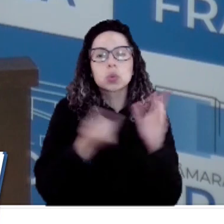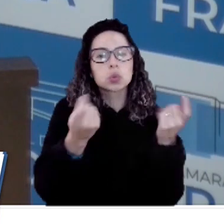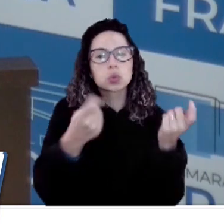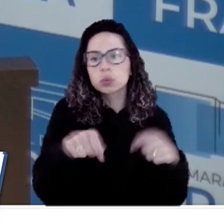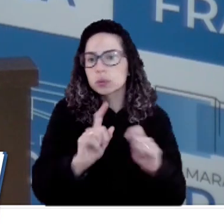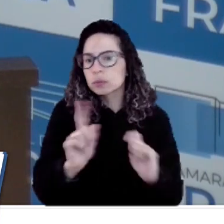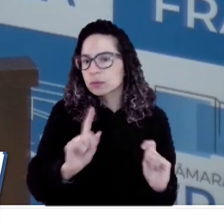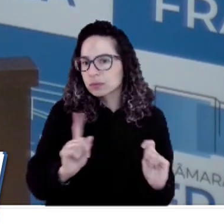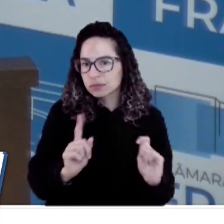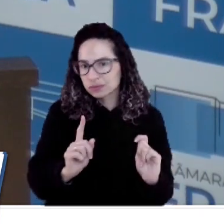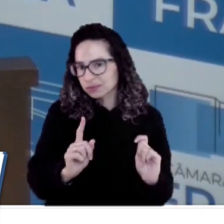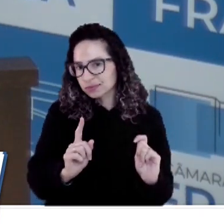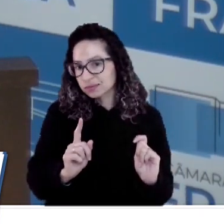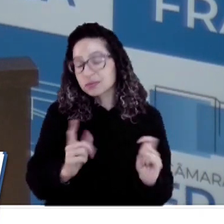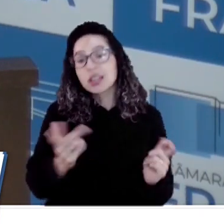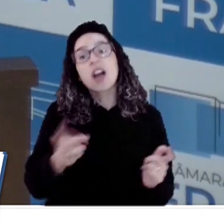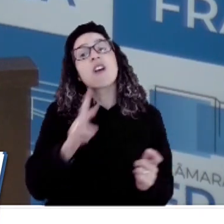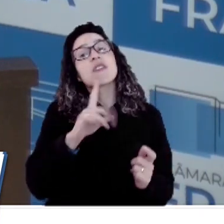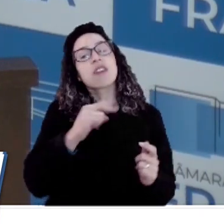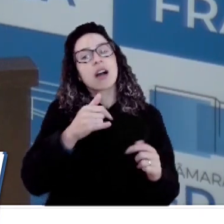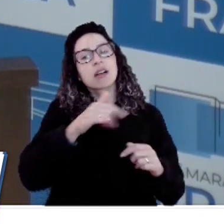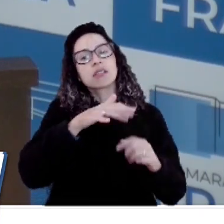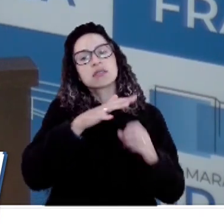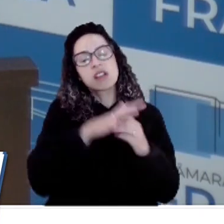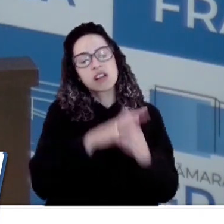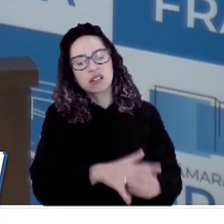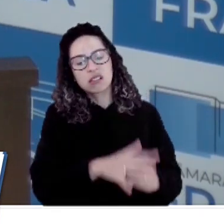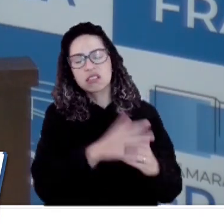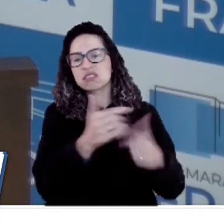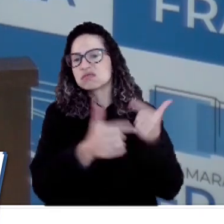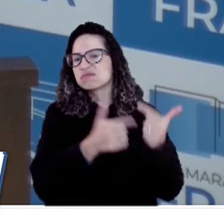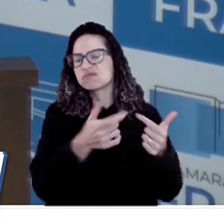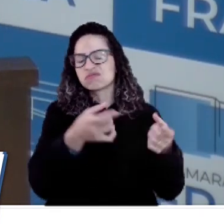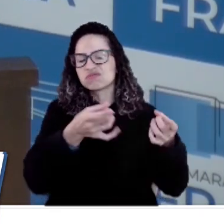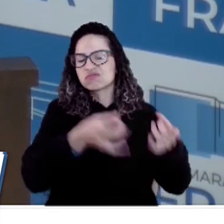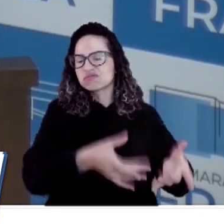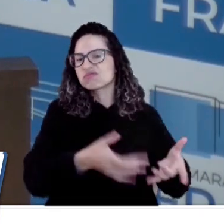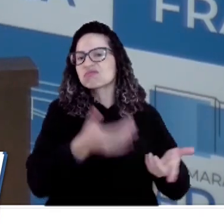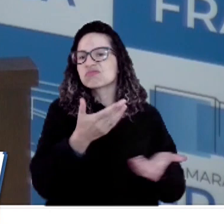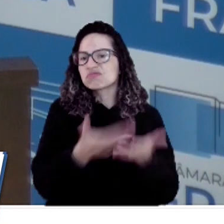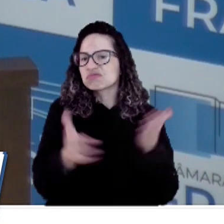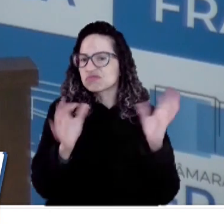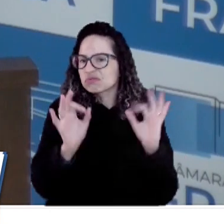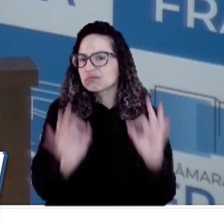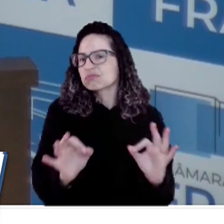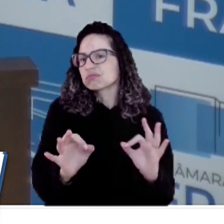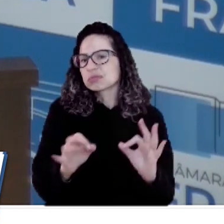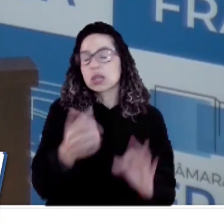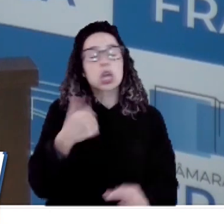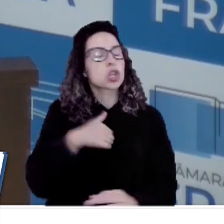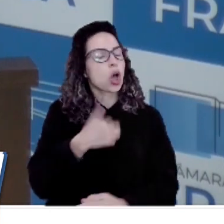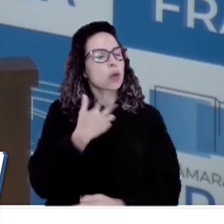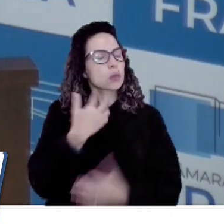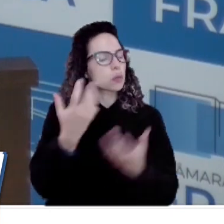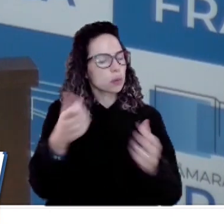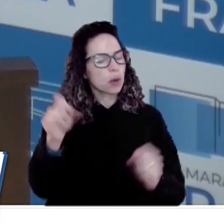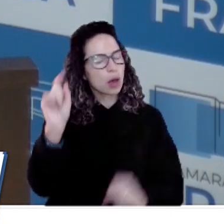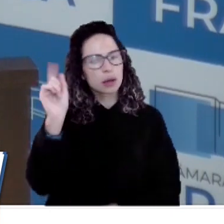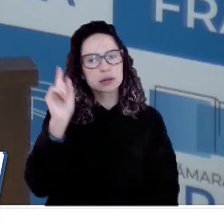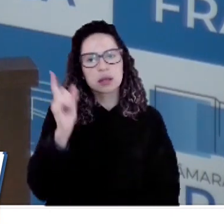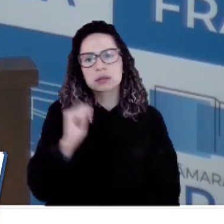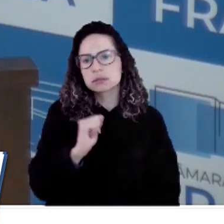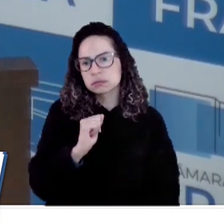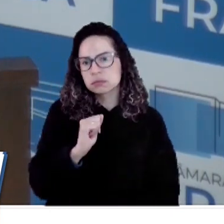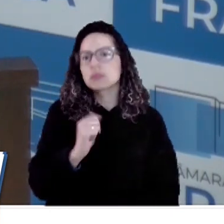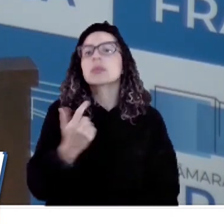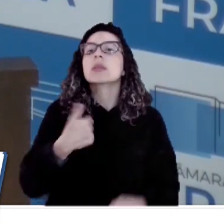E isso vai precarizar o serviço, com certeza. Nós não podemos deixar que isso aconteça. Nós temos uma